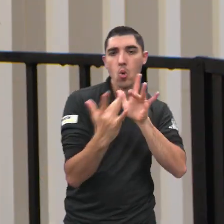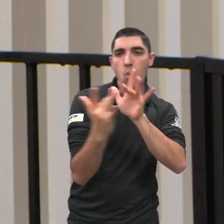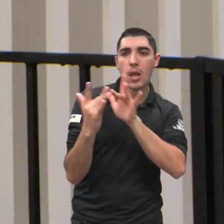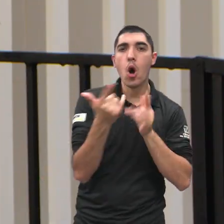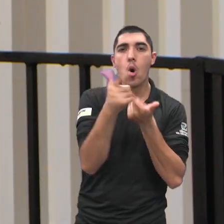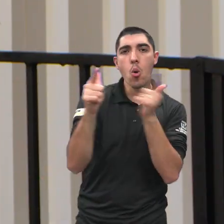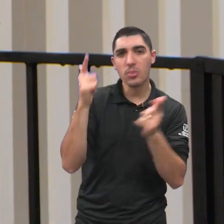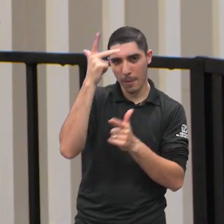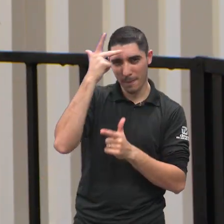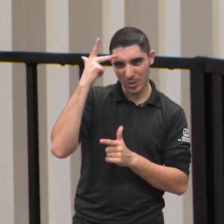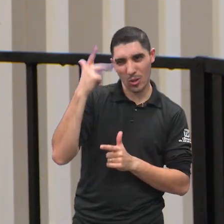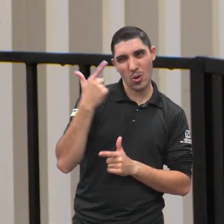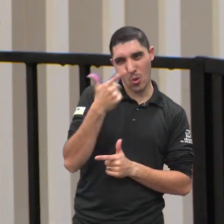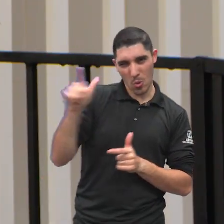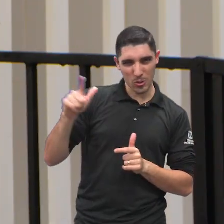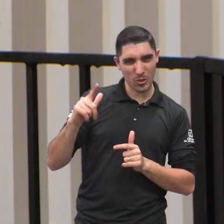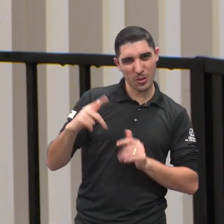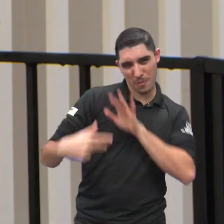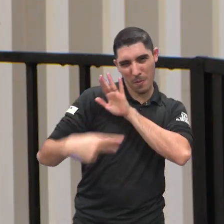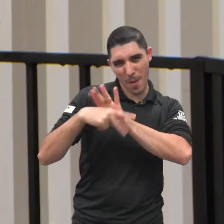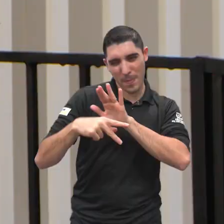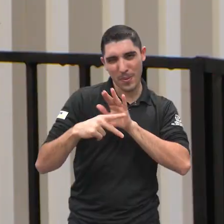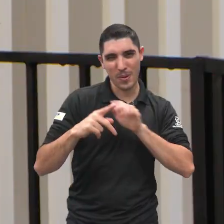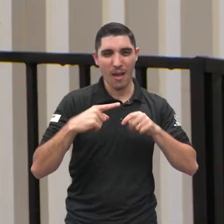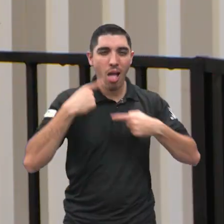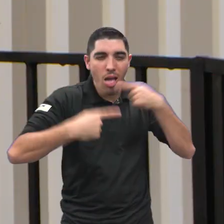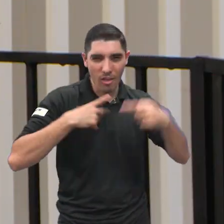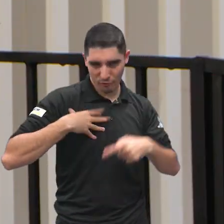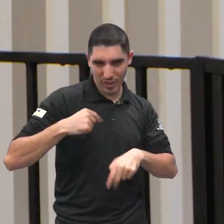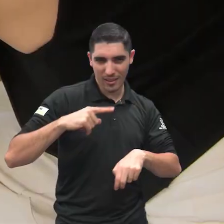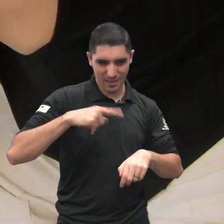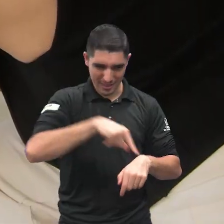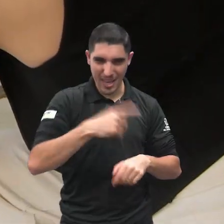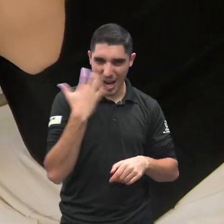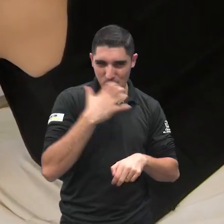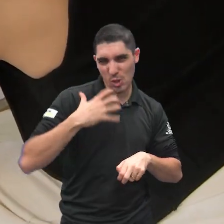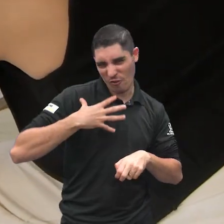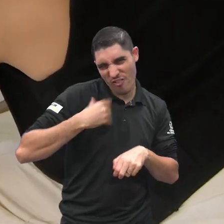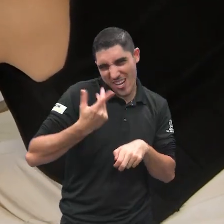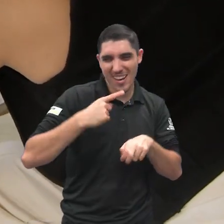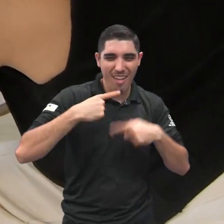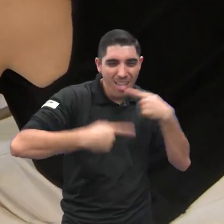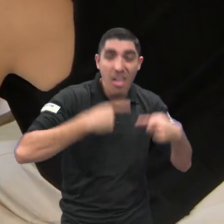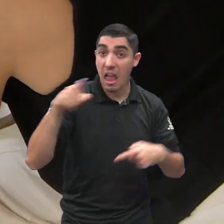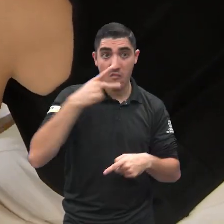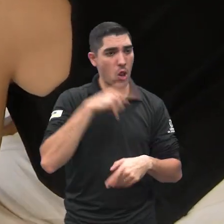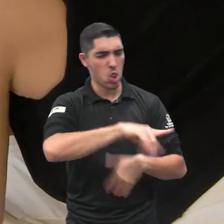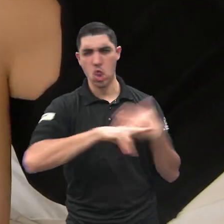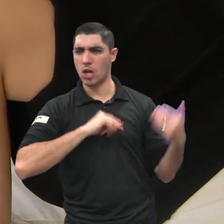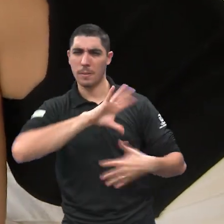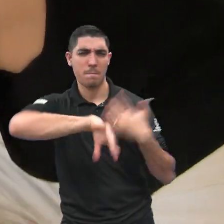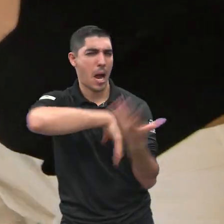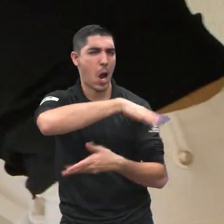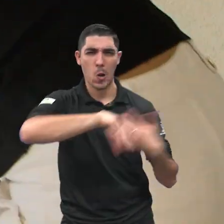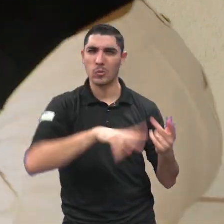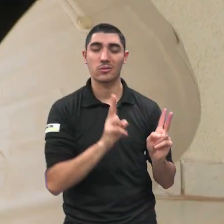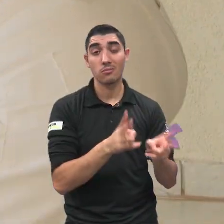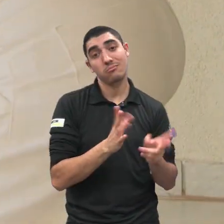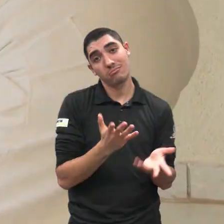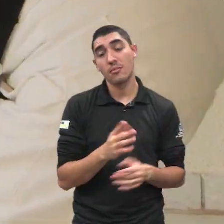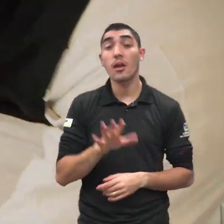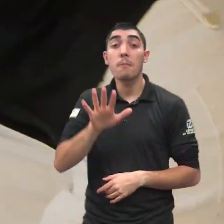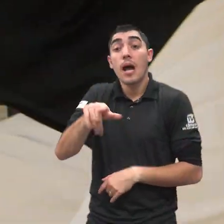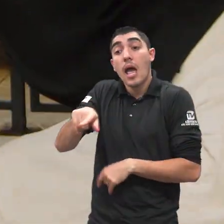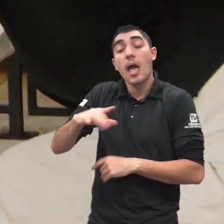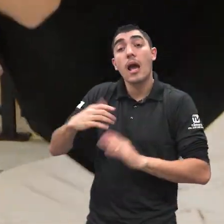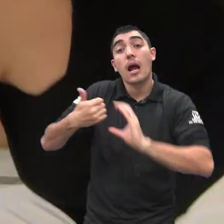falam, olha, o meu dá pra virada, o meu não deixa entrar ninguém em casa. A gente fala em linhas gerais, né, minha gente? São as características